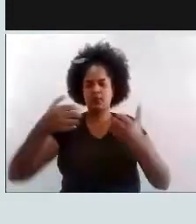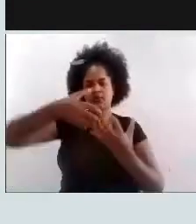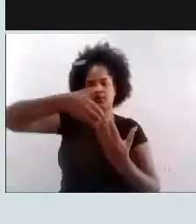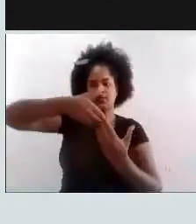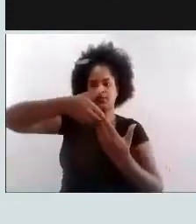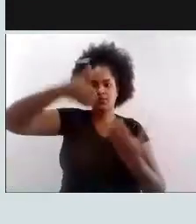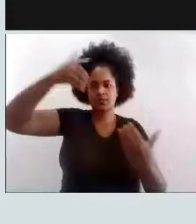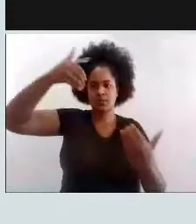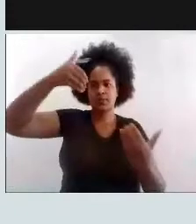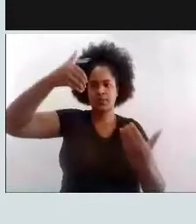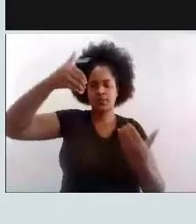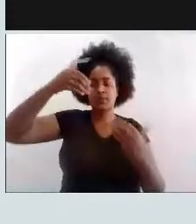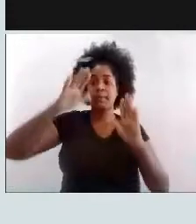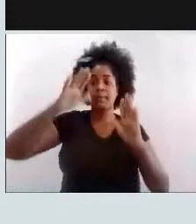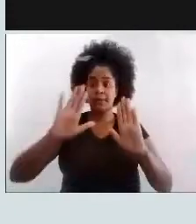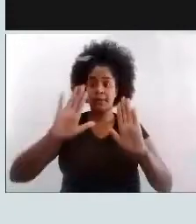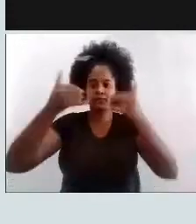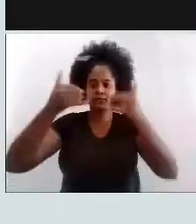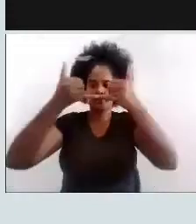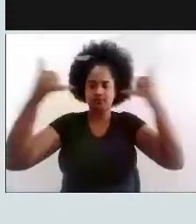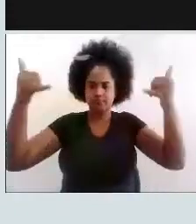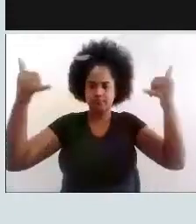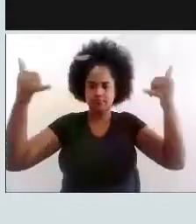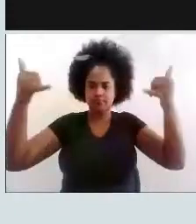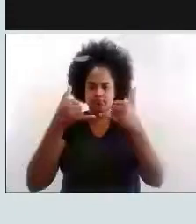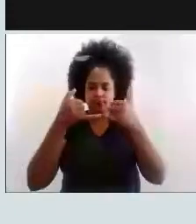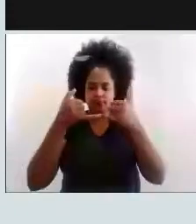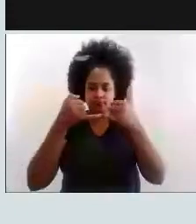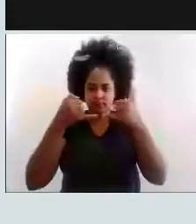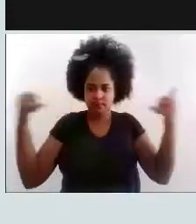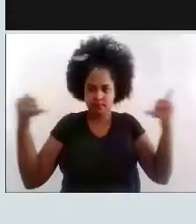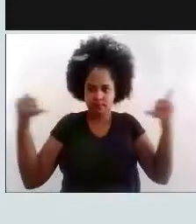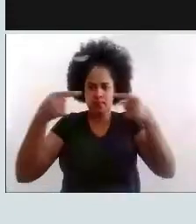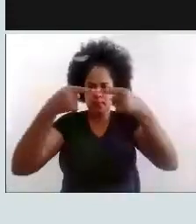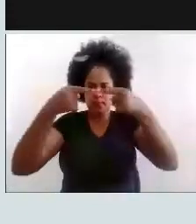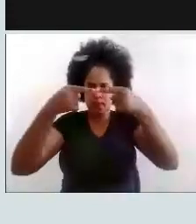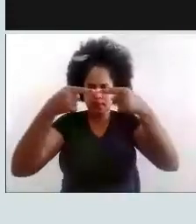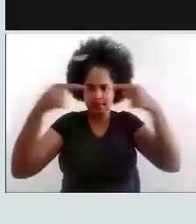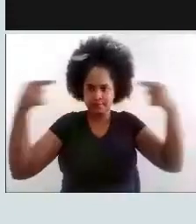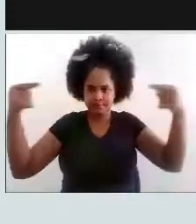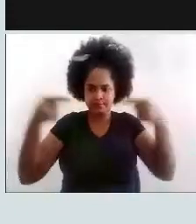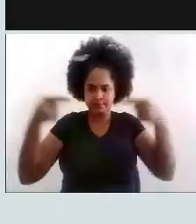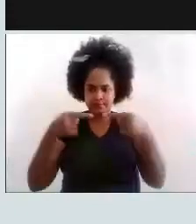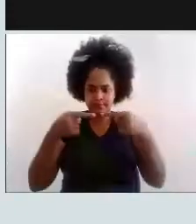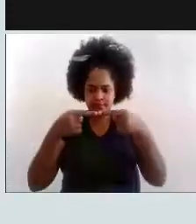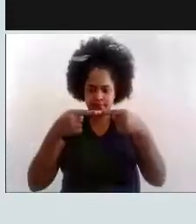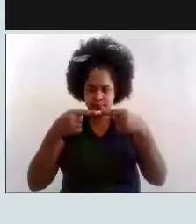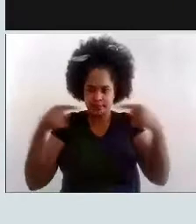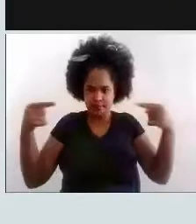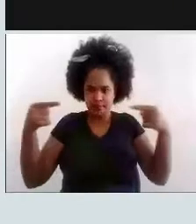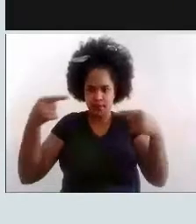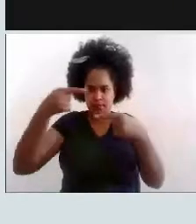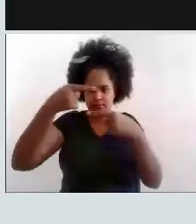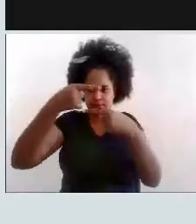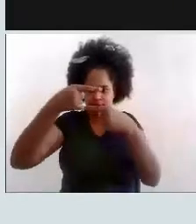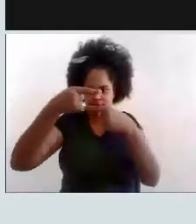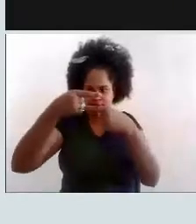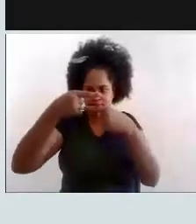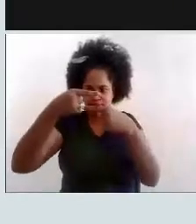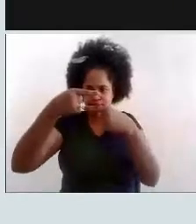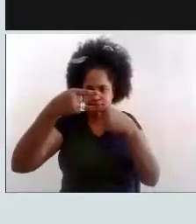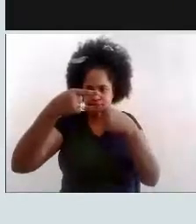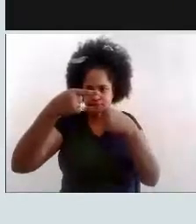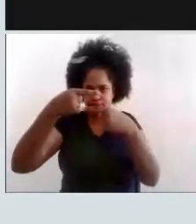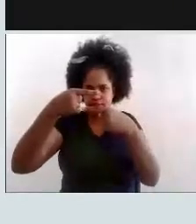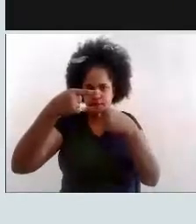paralelas. É justamente isso. Então, nós temos uma reta S e uma reta R,